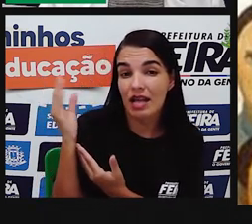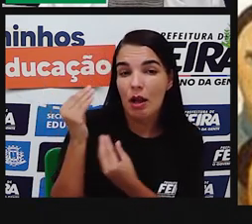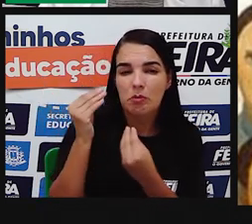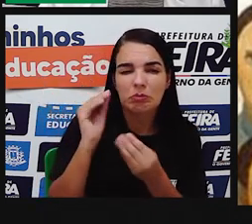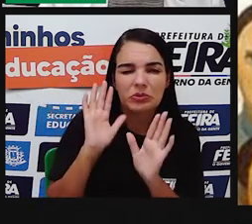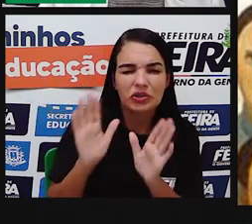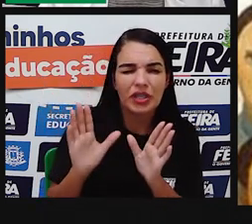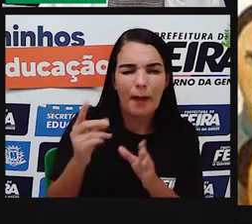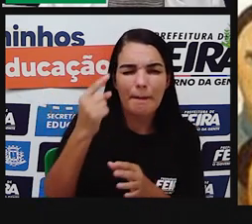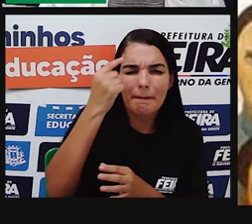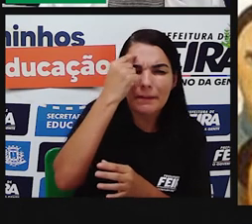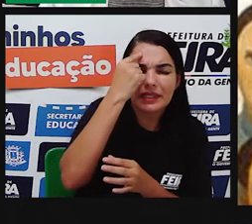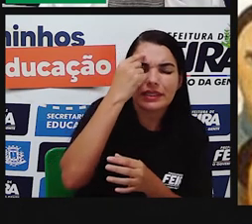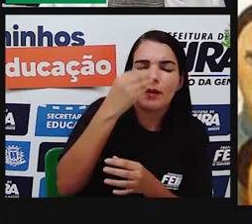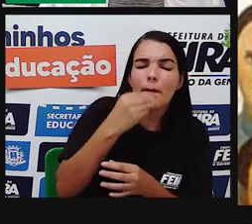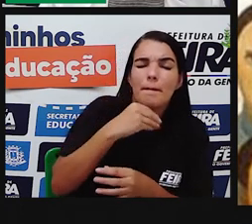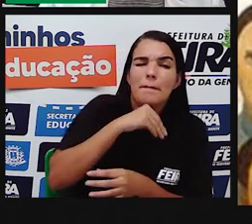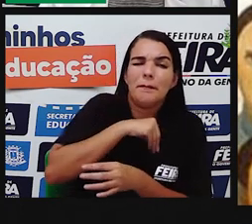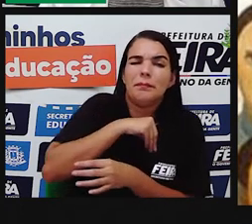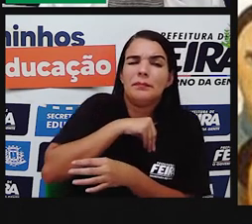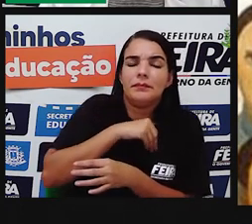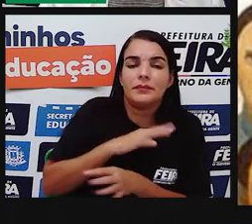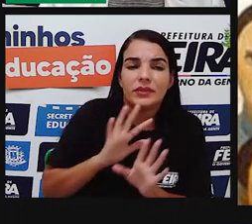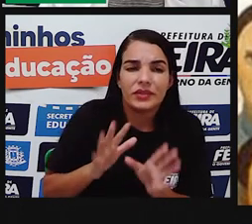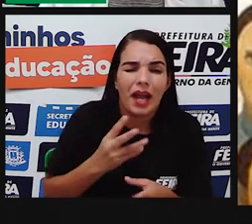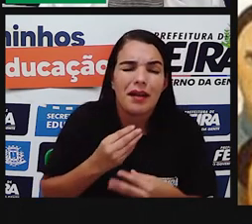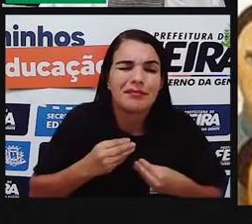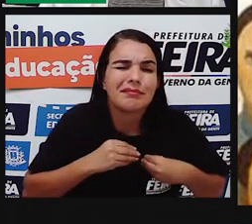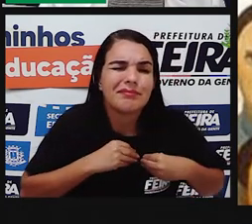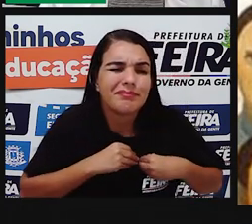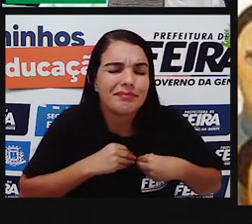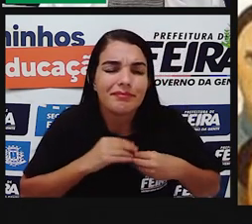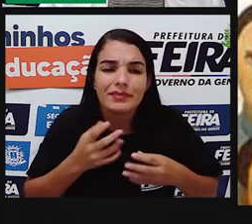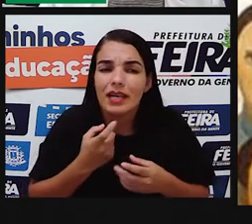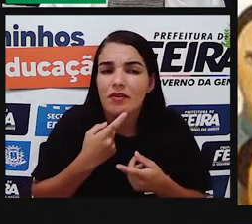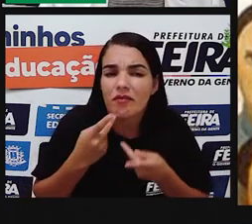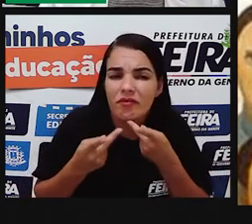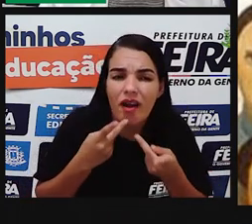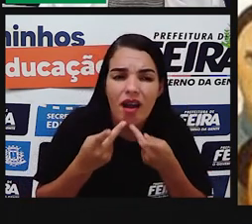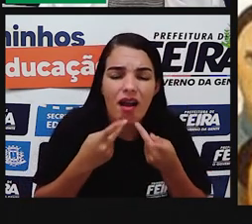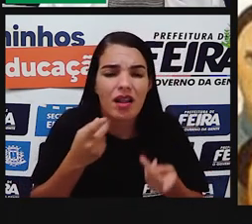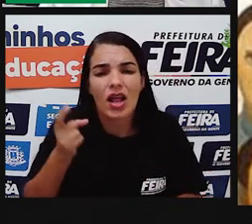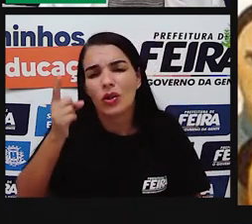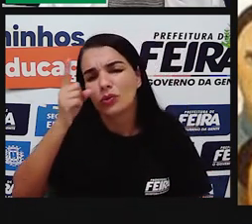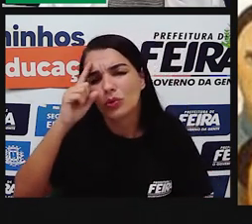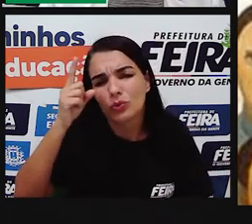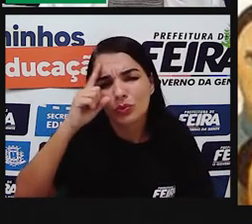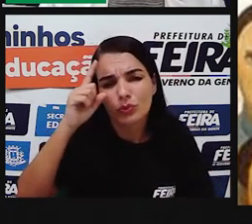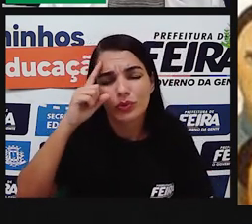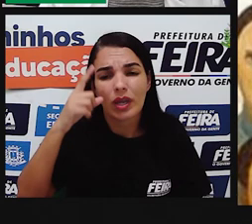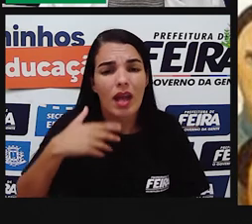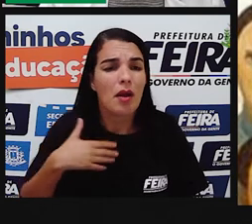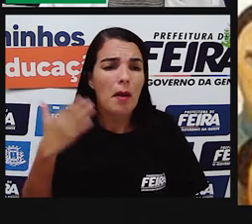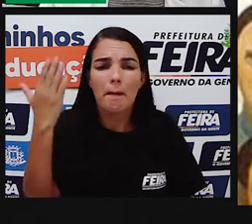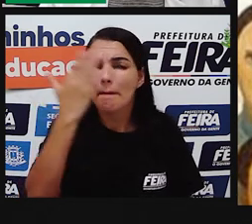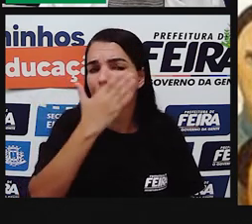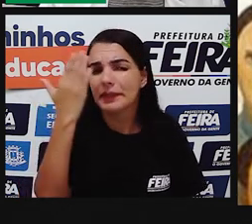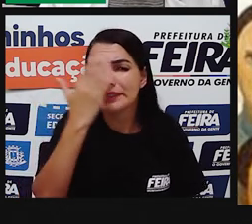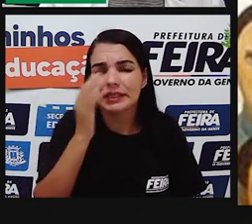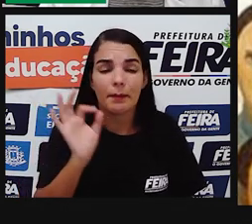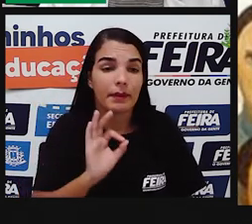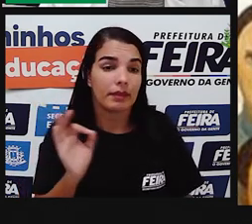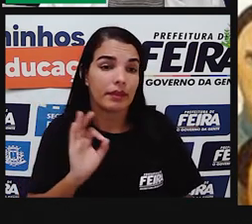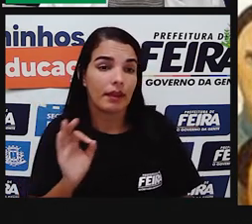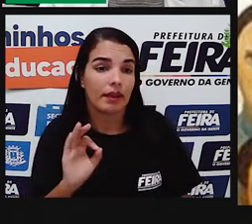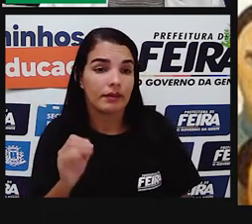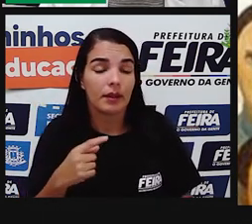impregnadas no nosso dia a dia, no nosso comportamento, muitas vezes por não percebermos e não termos a